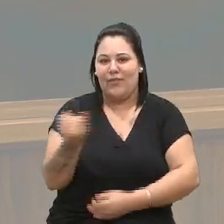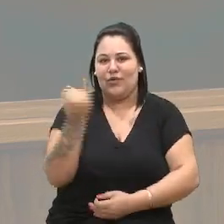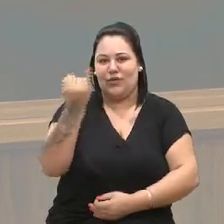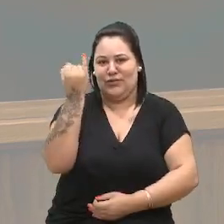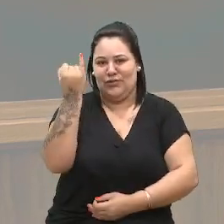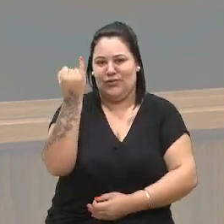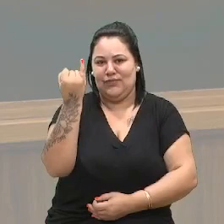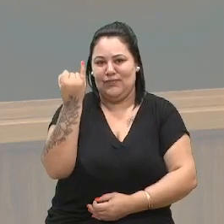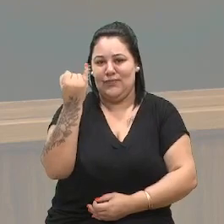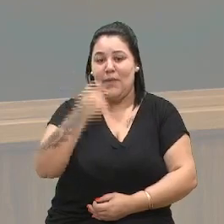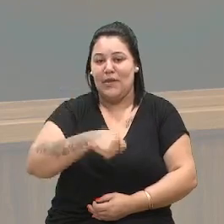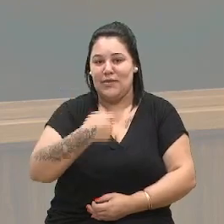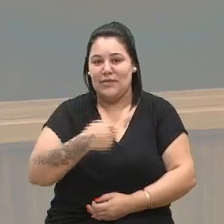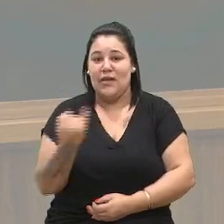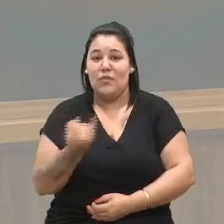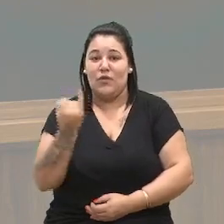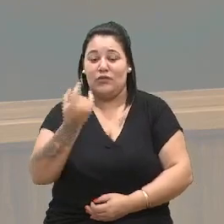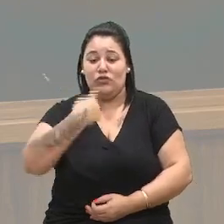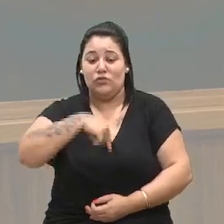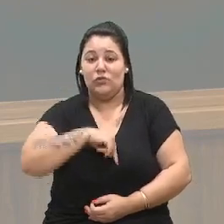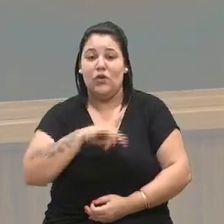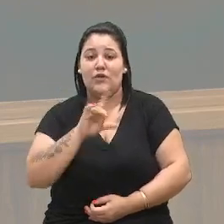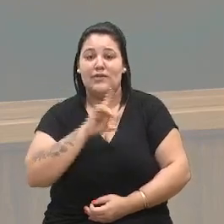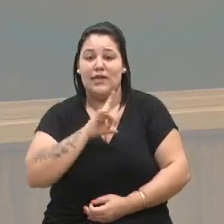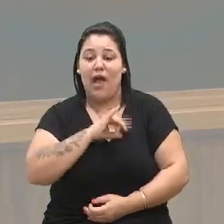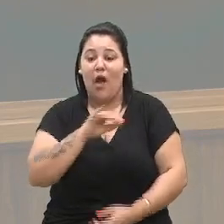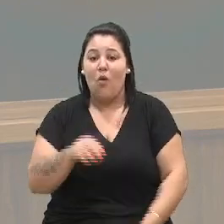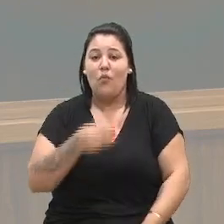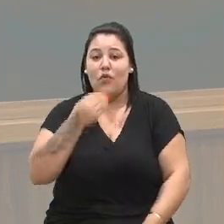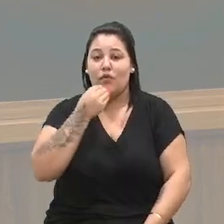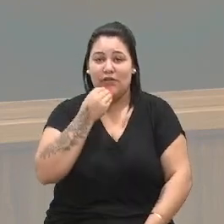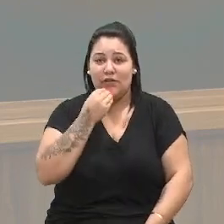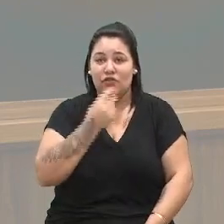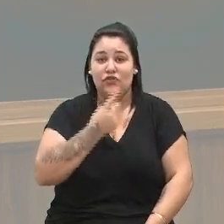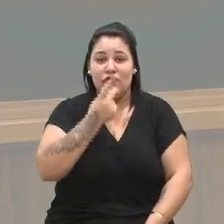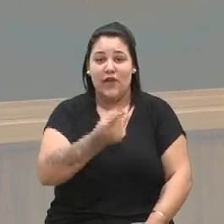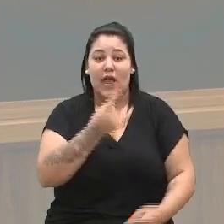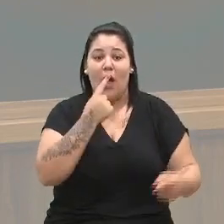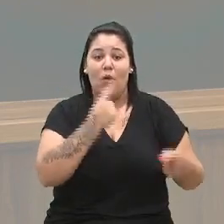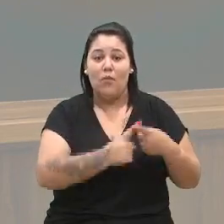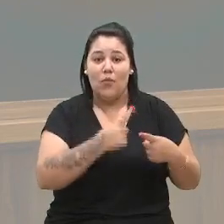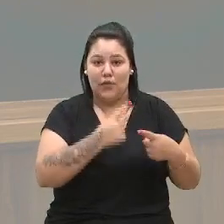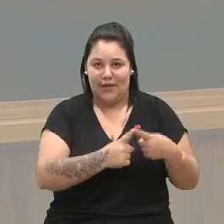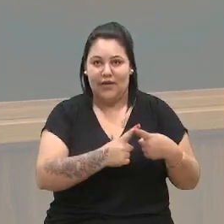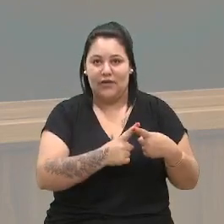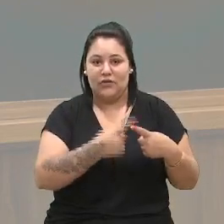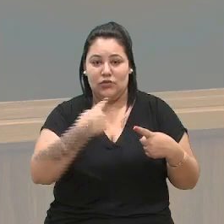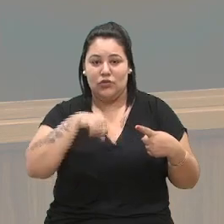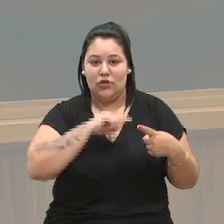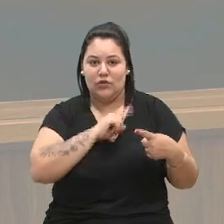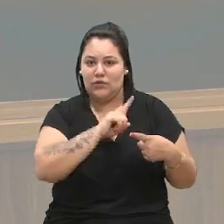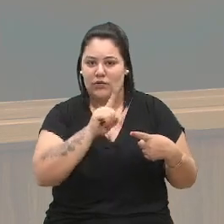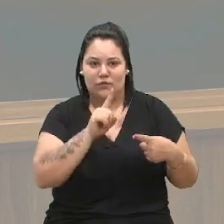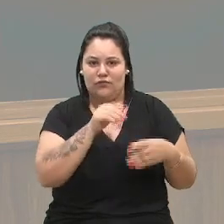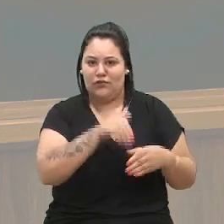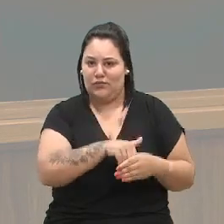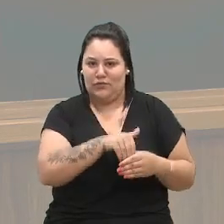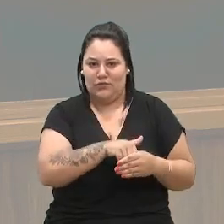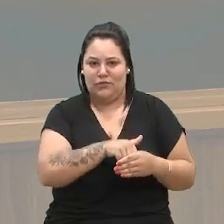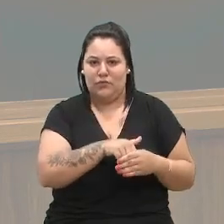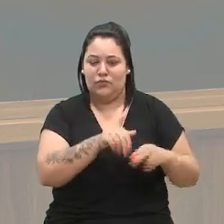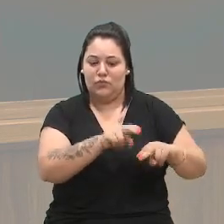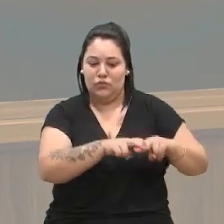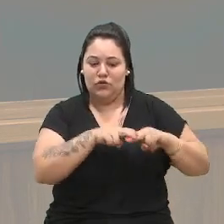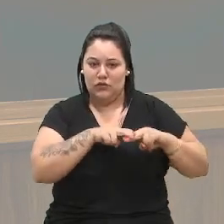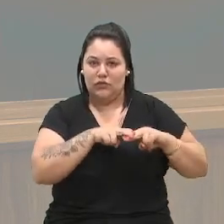Seria importante nós termos essa possibilidade de dizer por que estamos se abstendo. Então, em